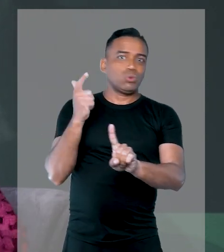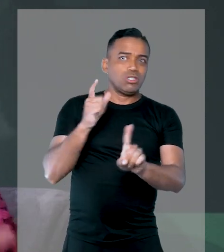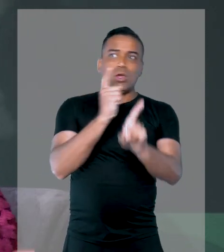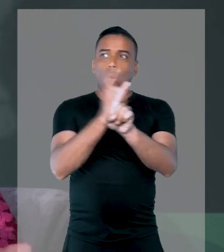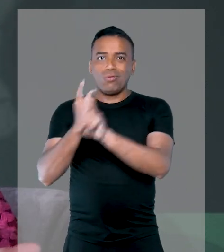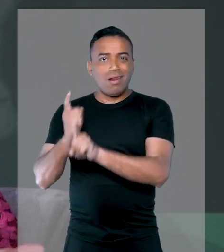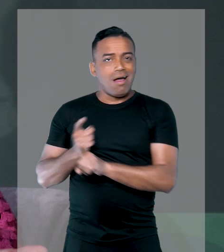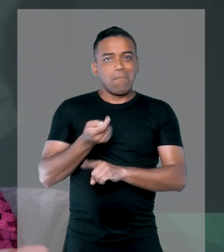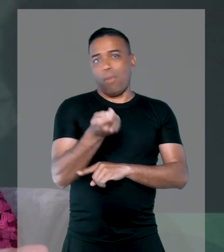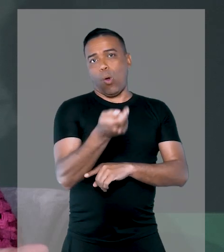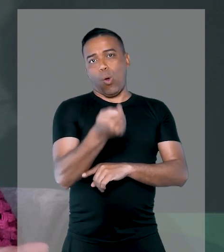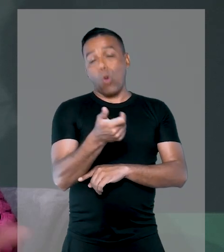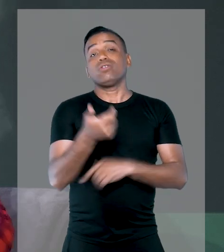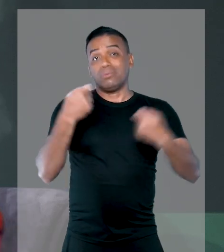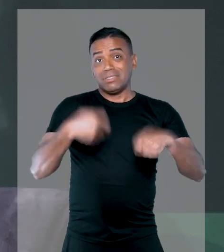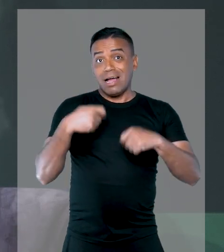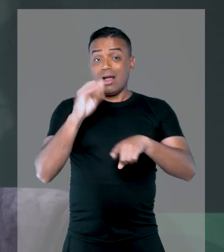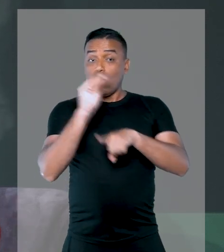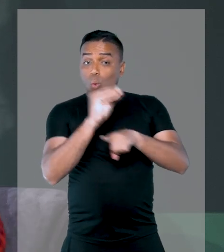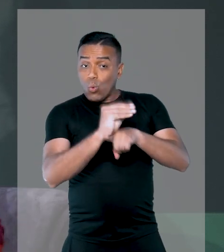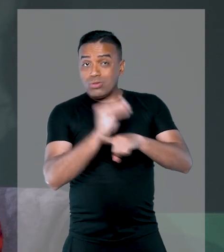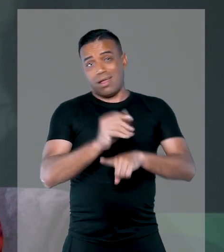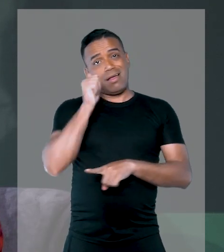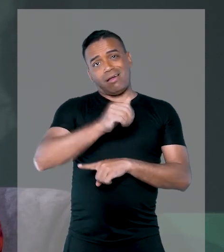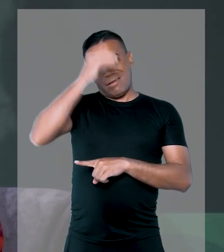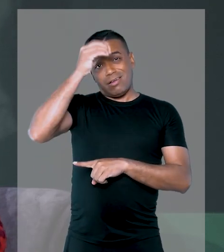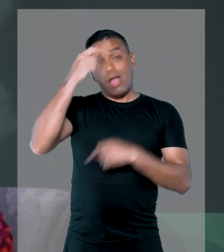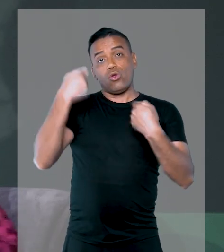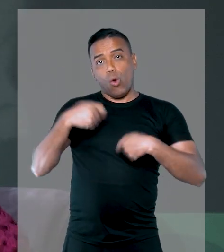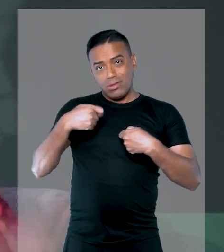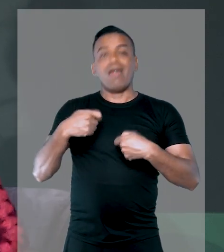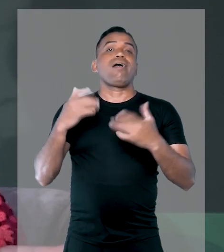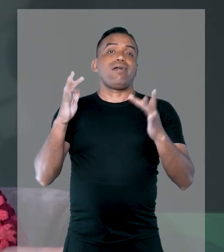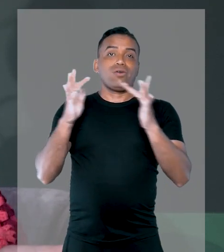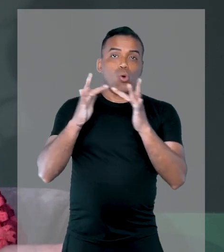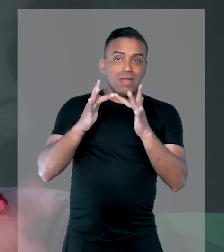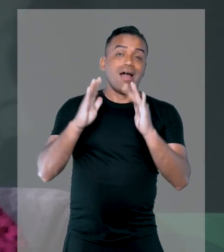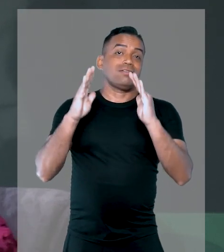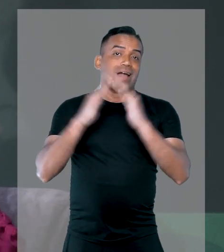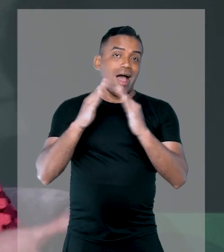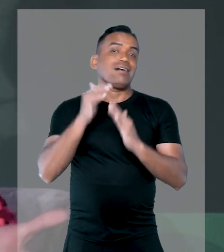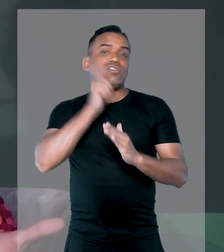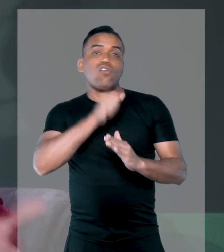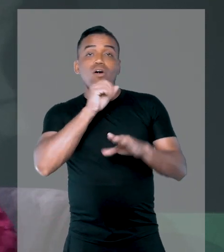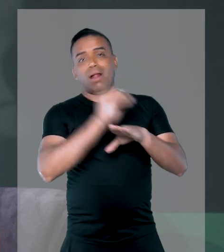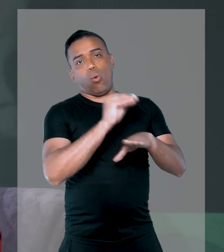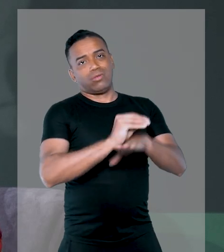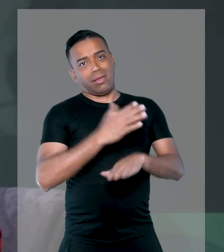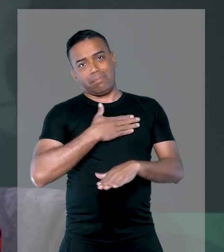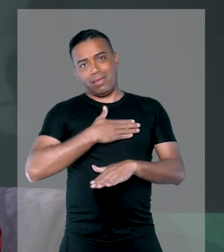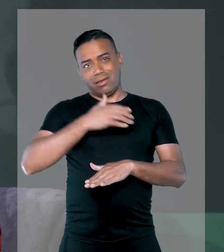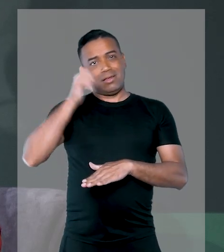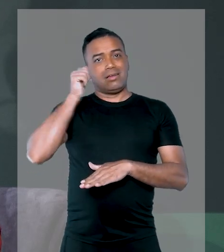tal. E aí, por causa dessa necessidade da minha tia, eu encontrei com ela, com a minha avó na casa dela, para poder cuidar dela.